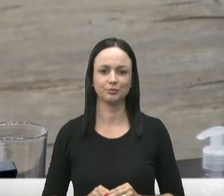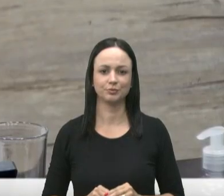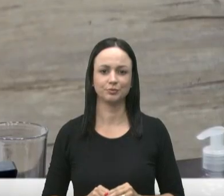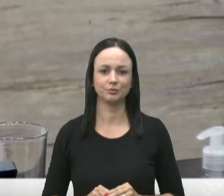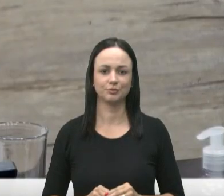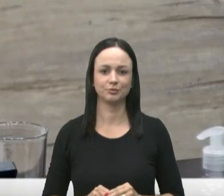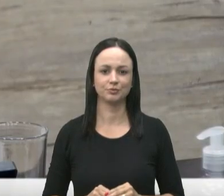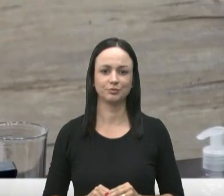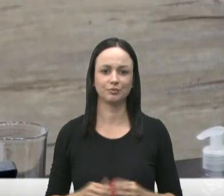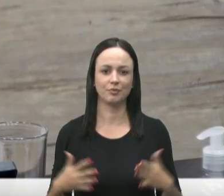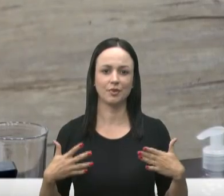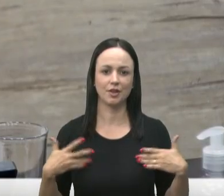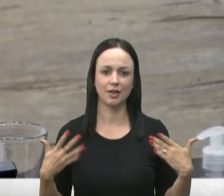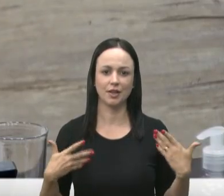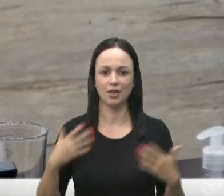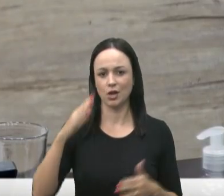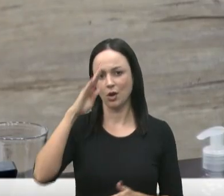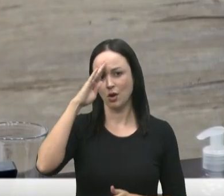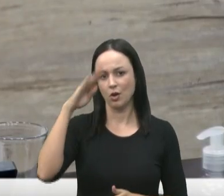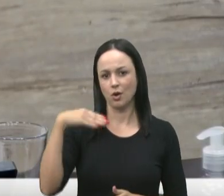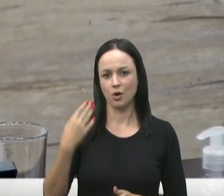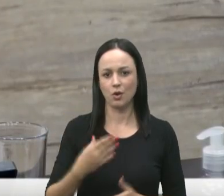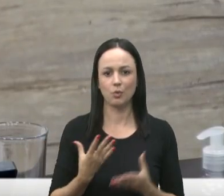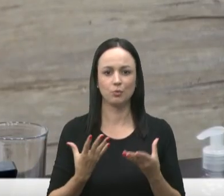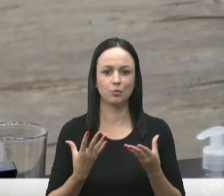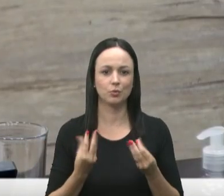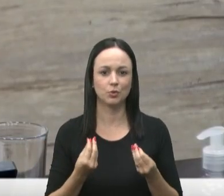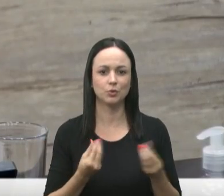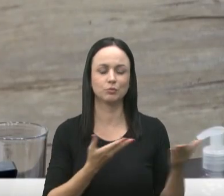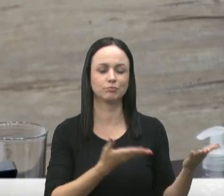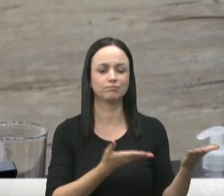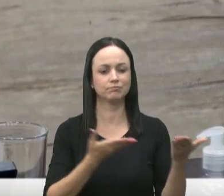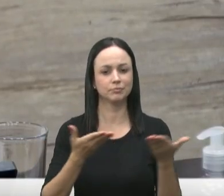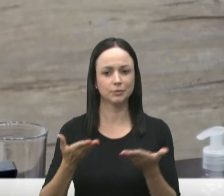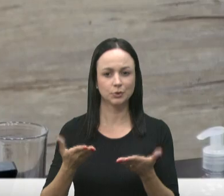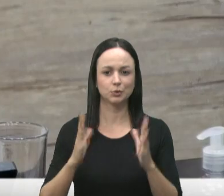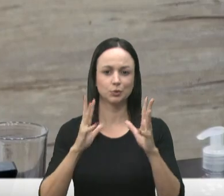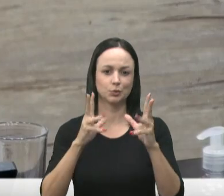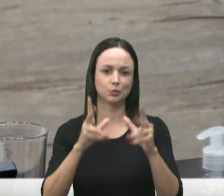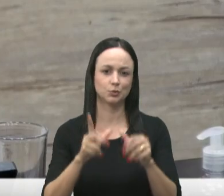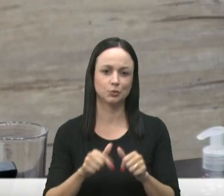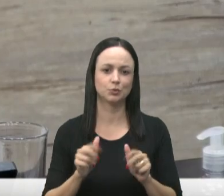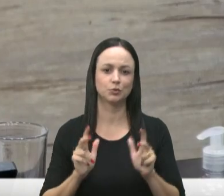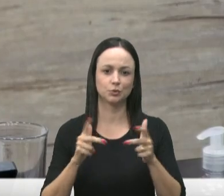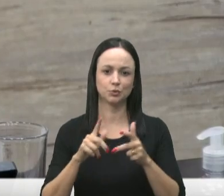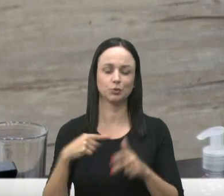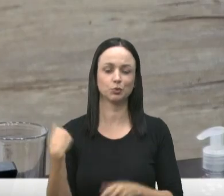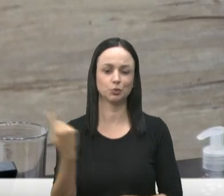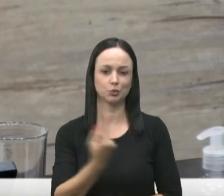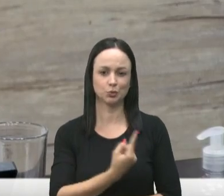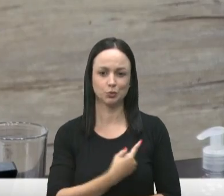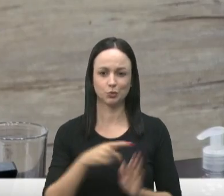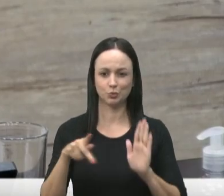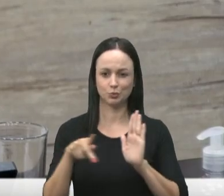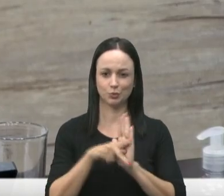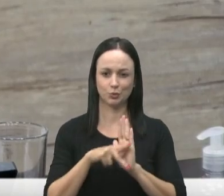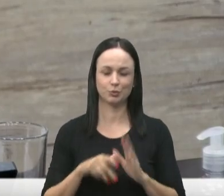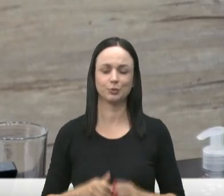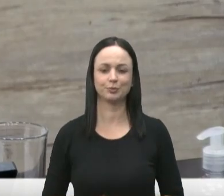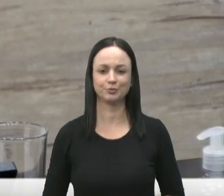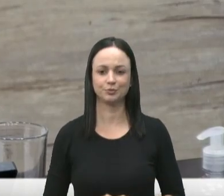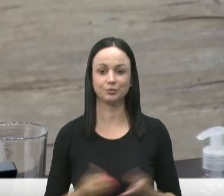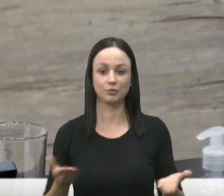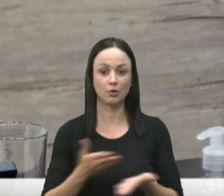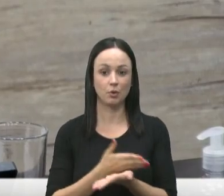Uma alegria e uma honra muito grande recebê-los nesta casa que é de todos nós. Nós vamos